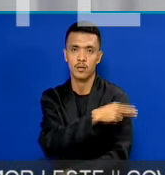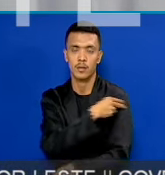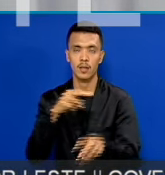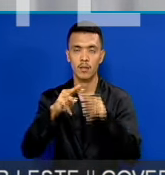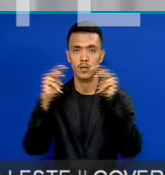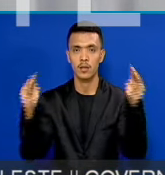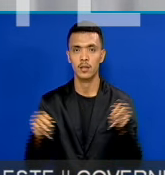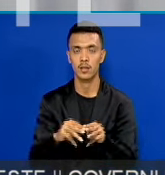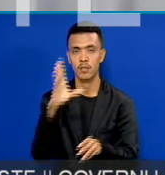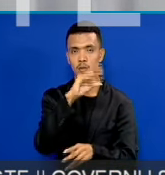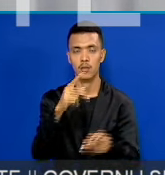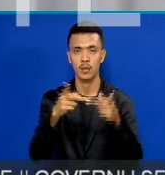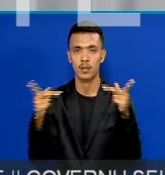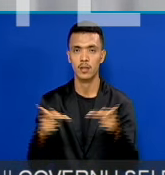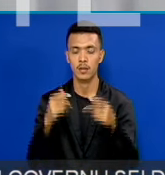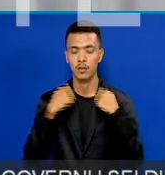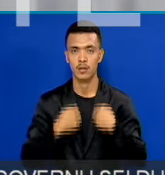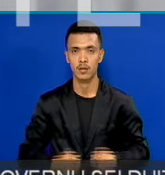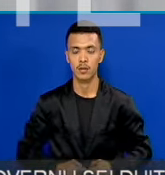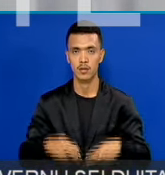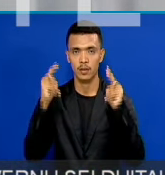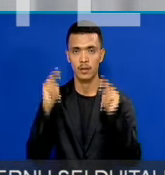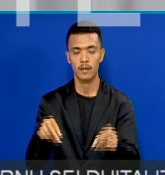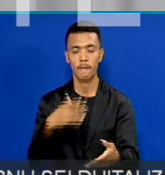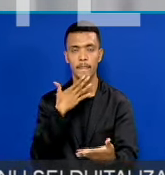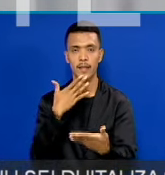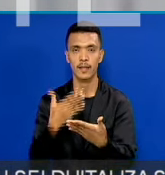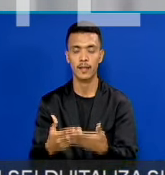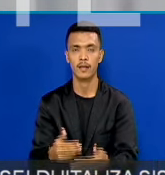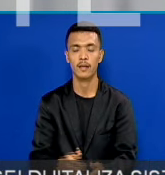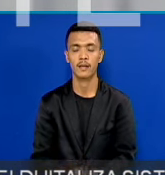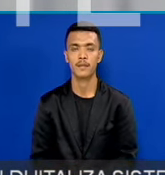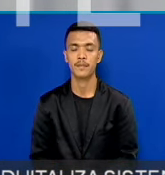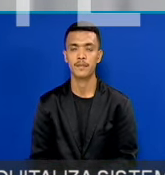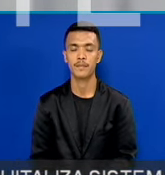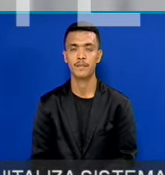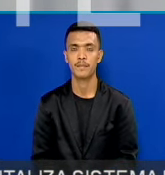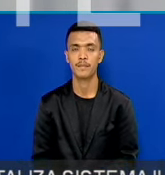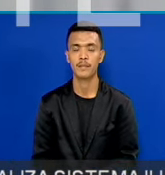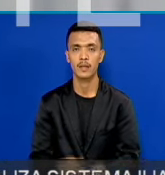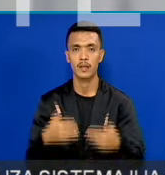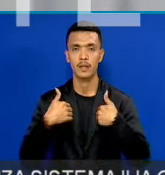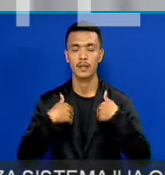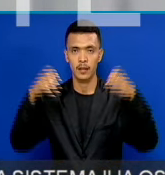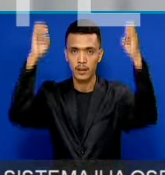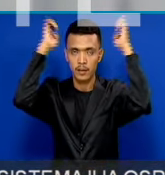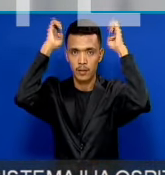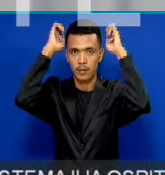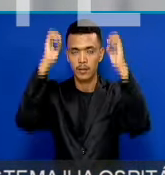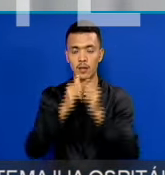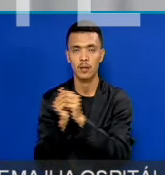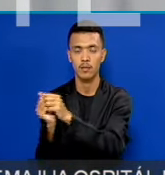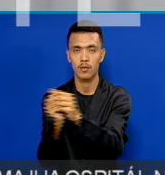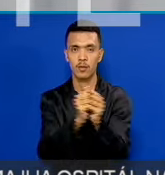regional do centro de saúde tem que preencher o padrão mínimo. E no setor de educação, Ramundo com o